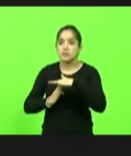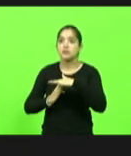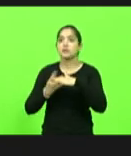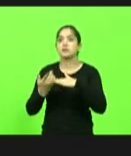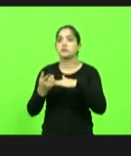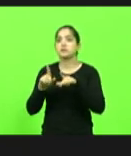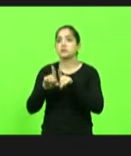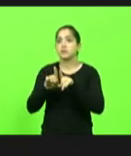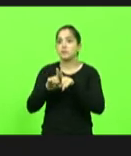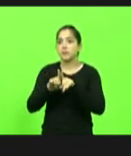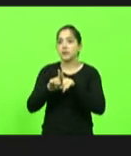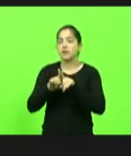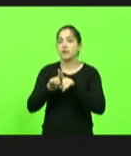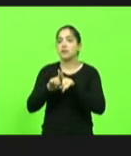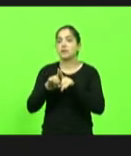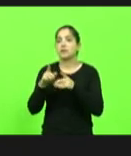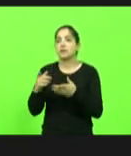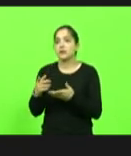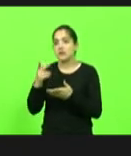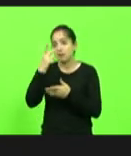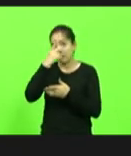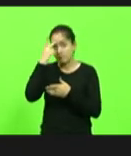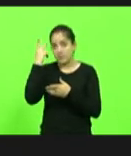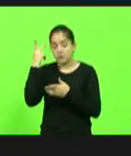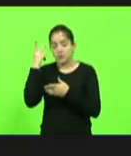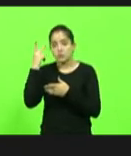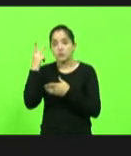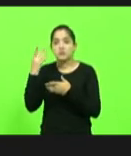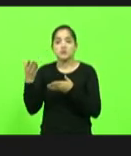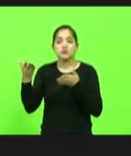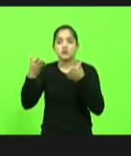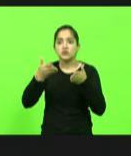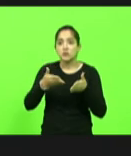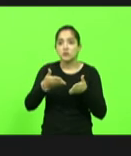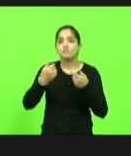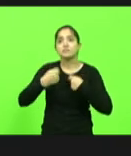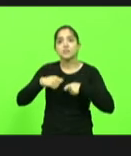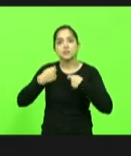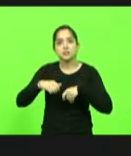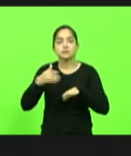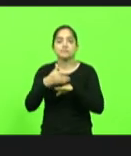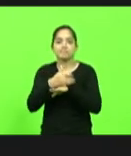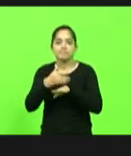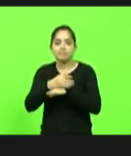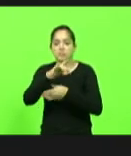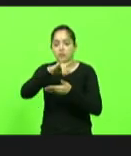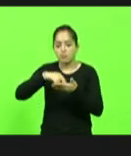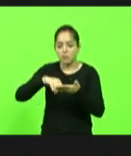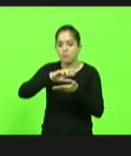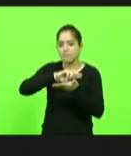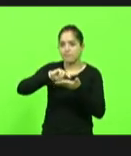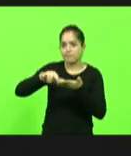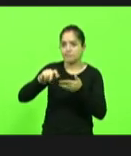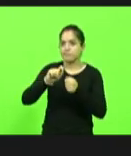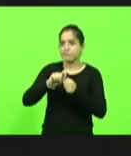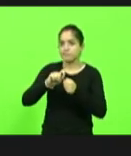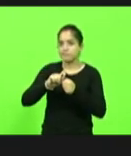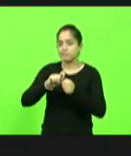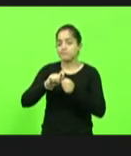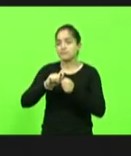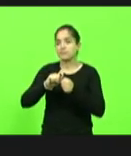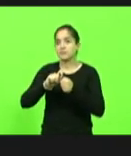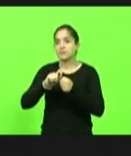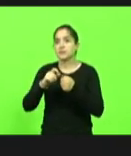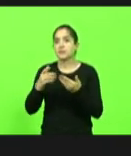questão do pessoal que vem para cá e que precisa acessar documento. E também, como